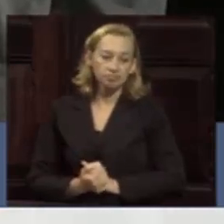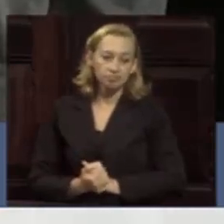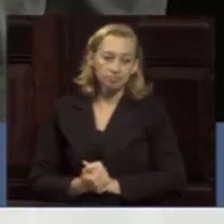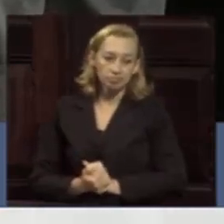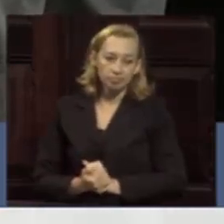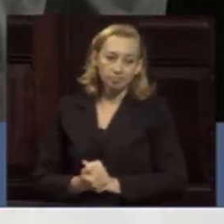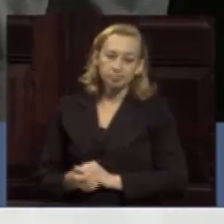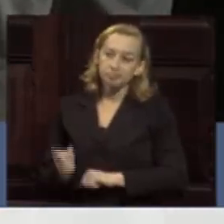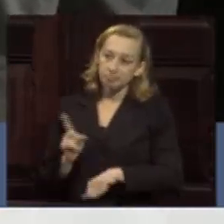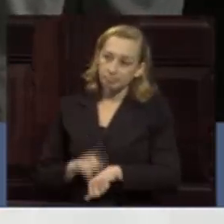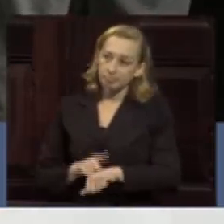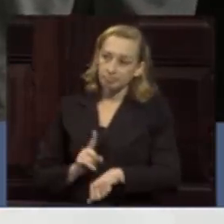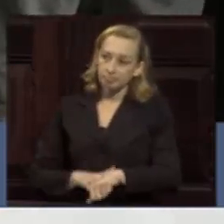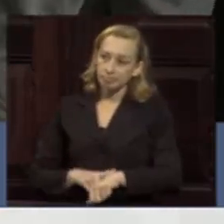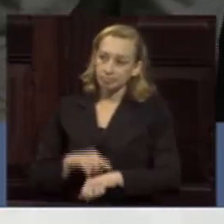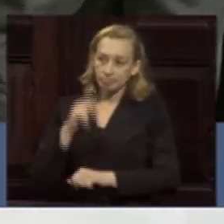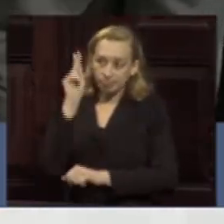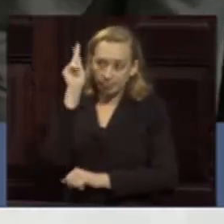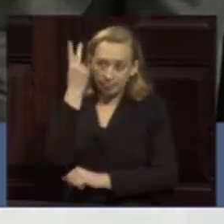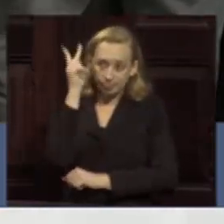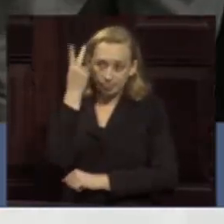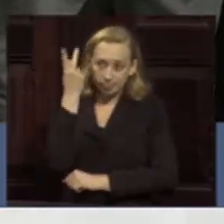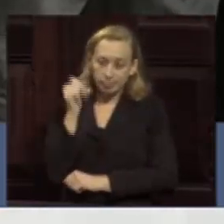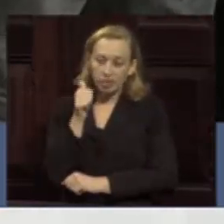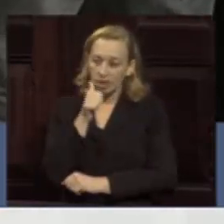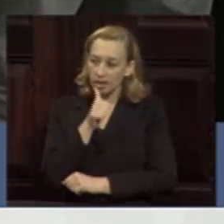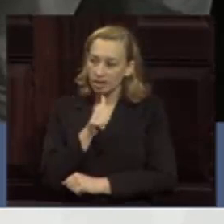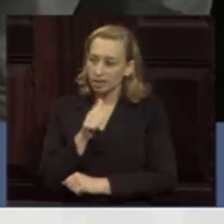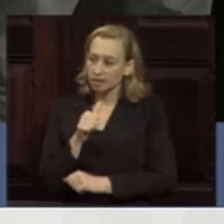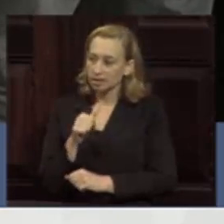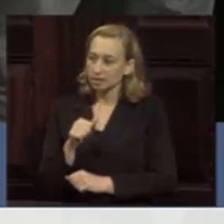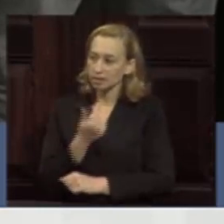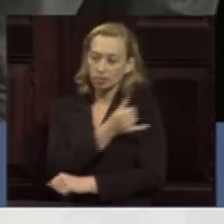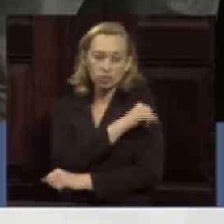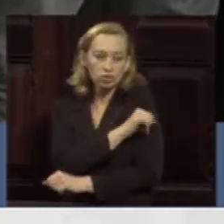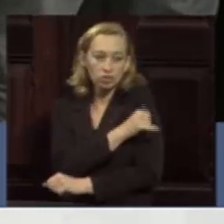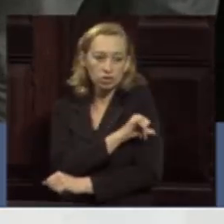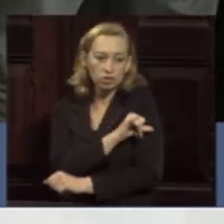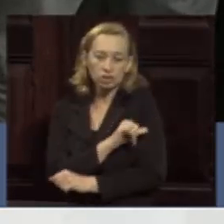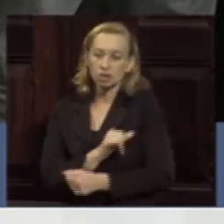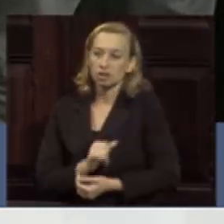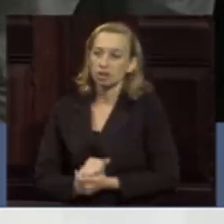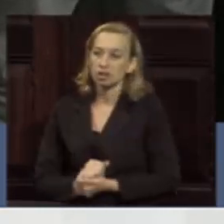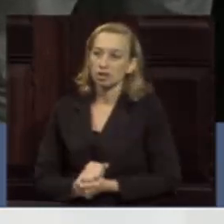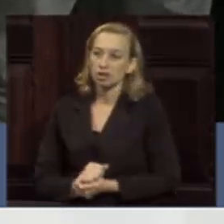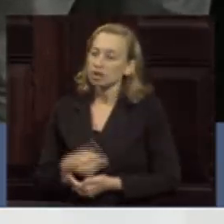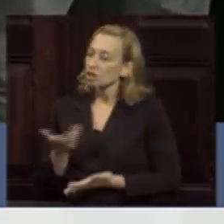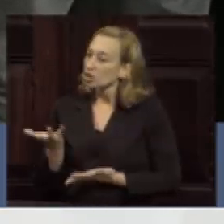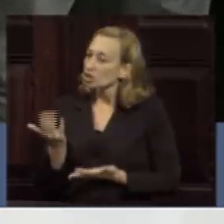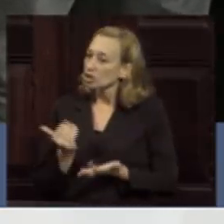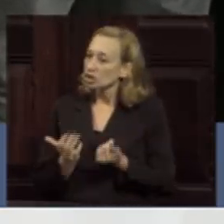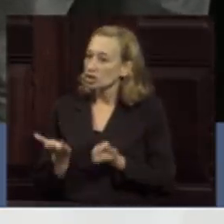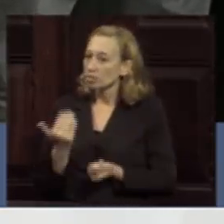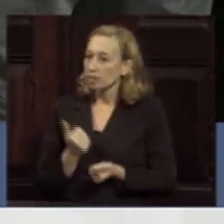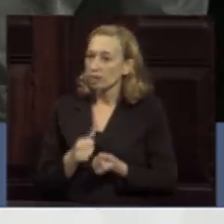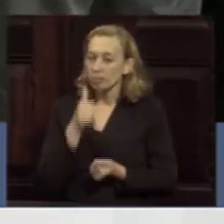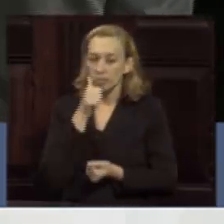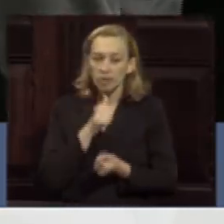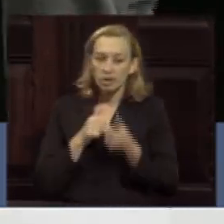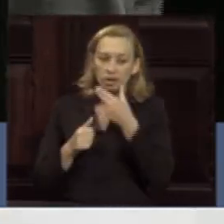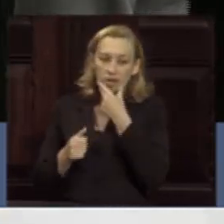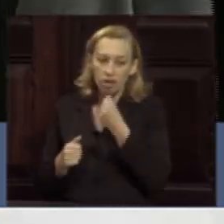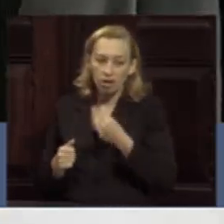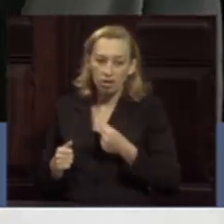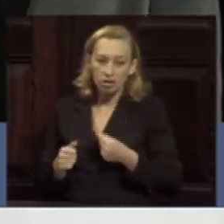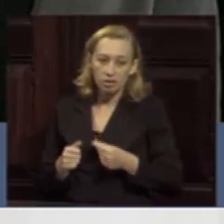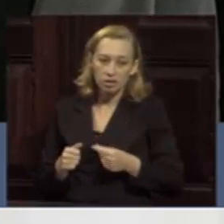esse momento histórico das mulheres no Rio de Janeiro, convocar mulheres e homens para a